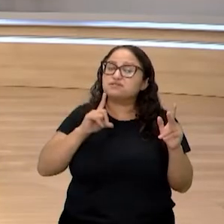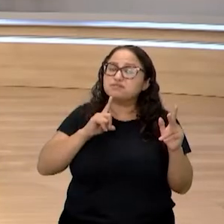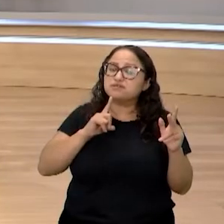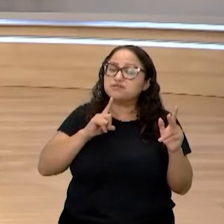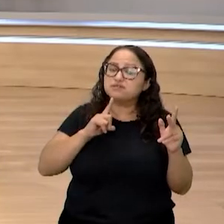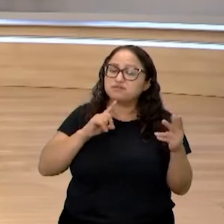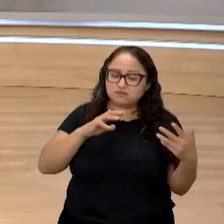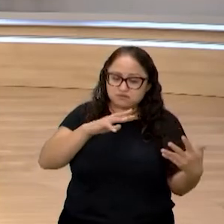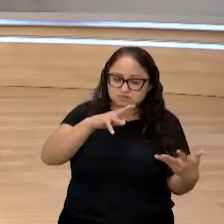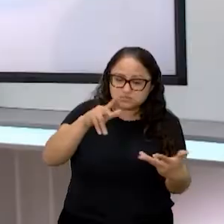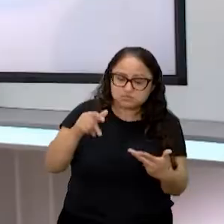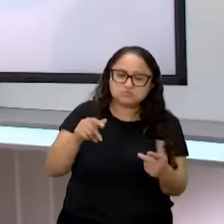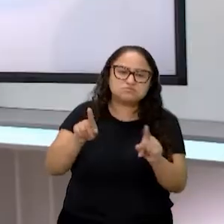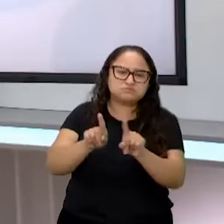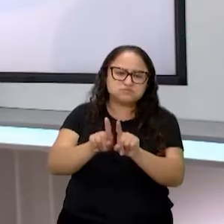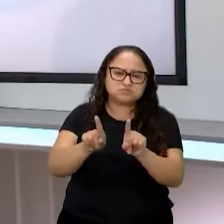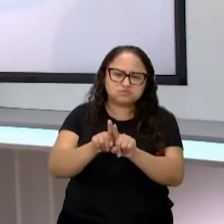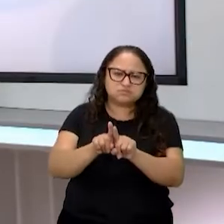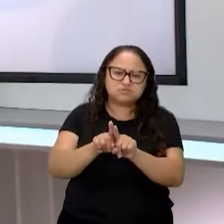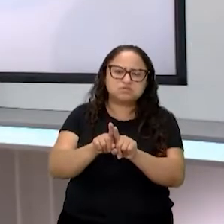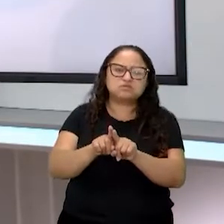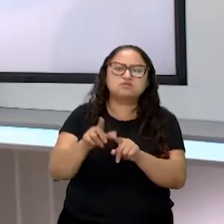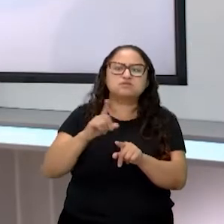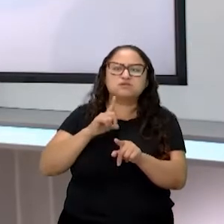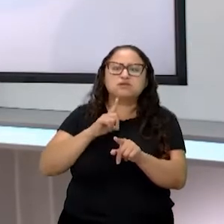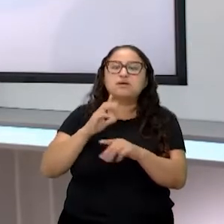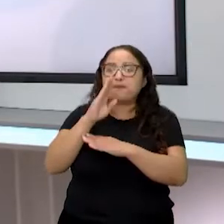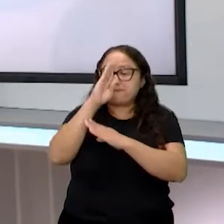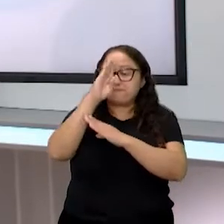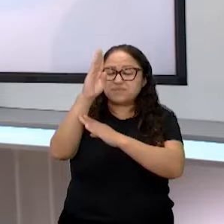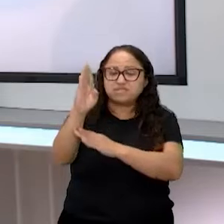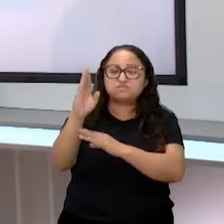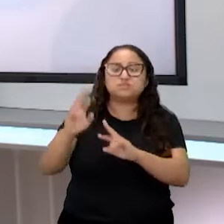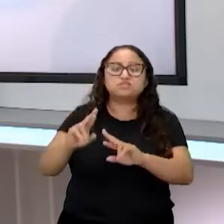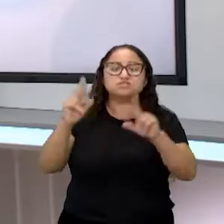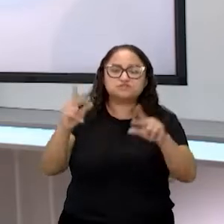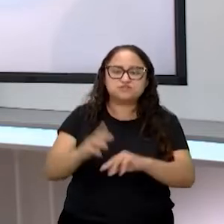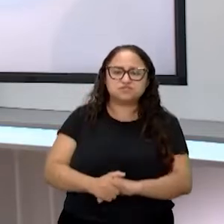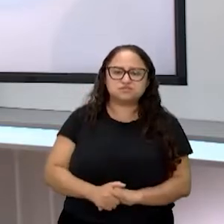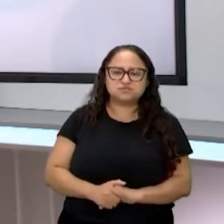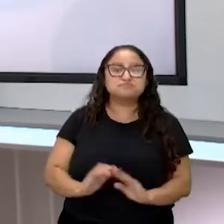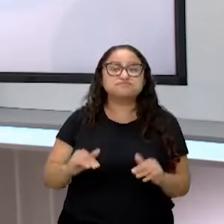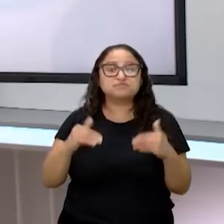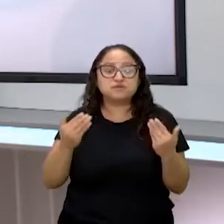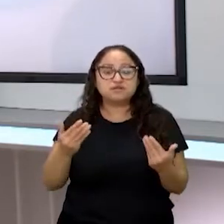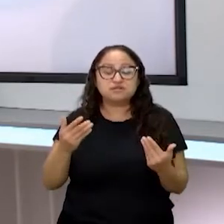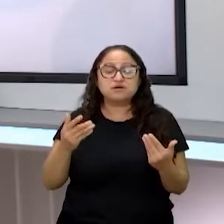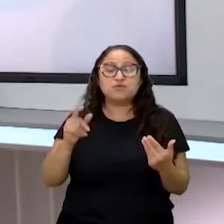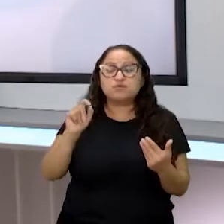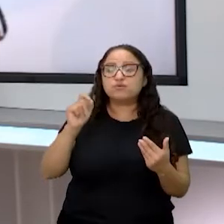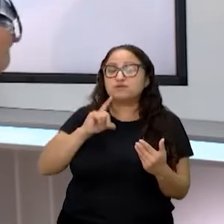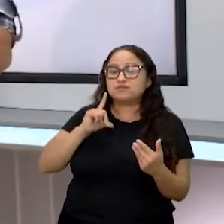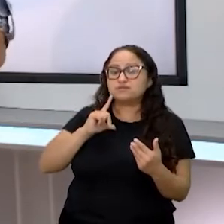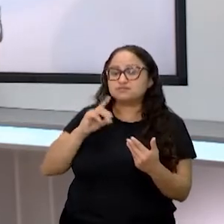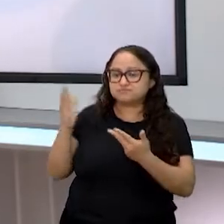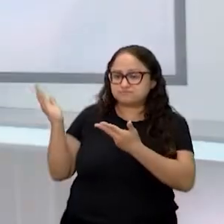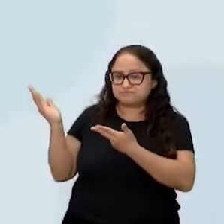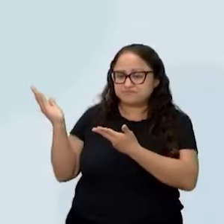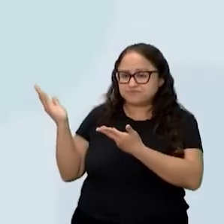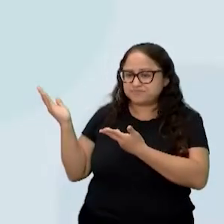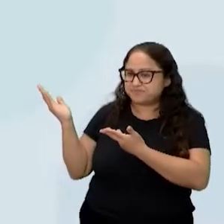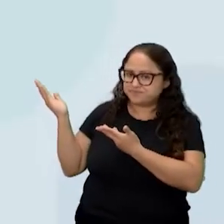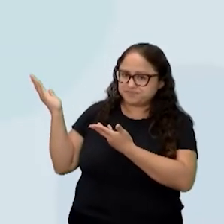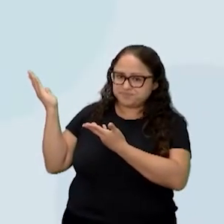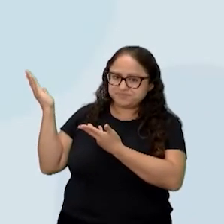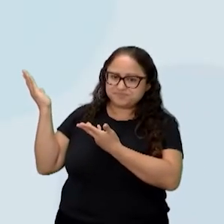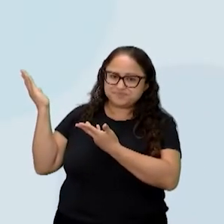os planetas rochosos, né? Qual as principais diferenças. E aí, pessoal, tem aqui, tá na tela para vocês aí,